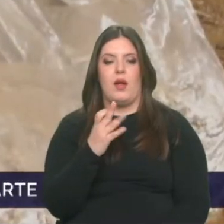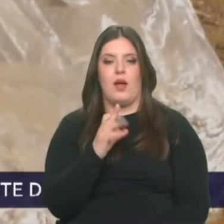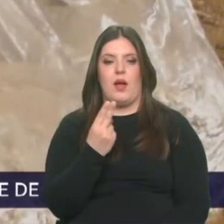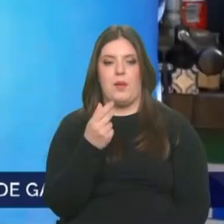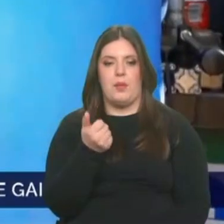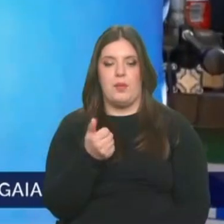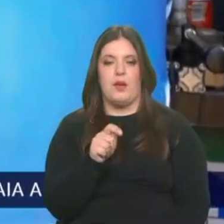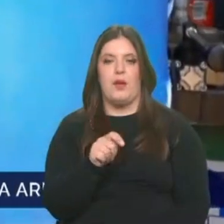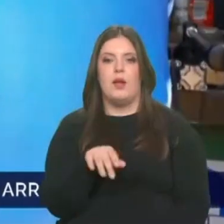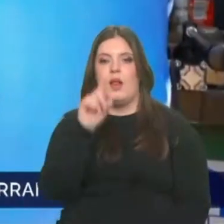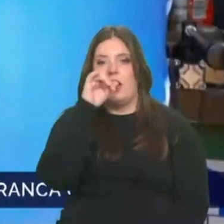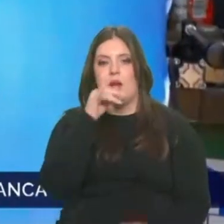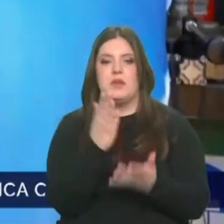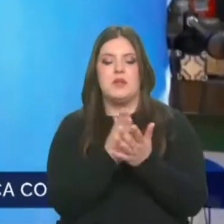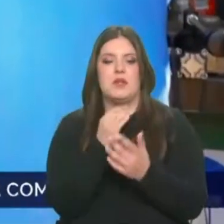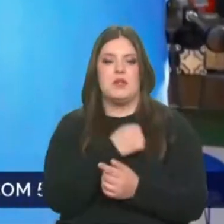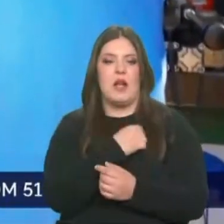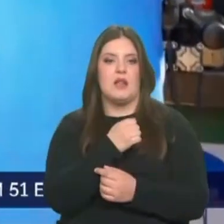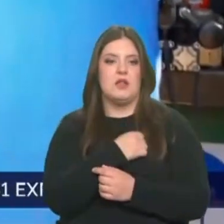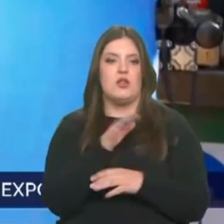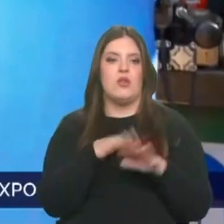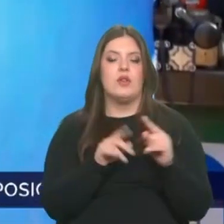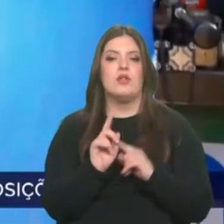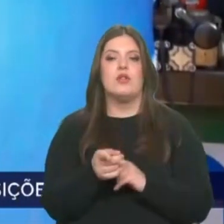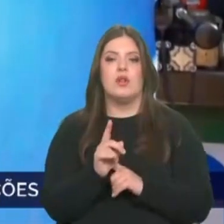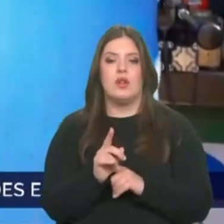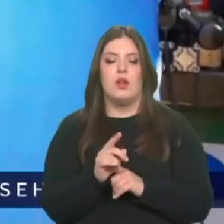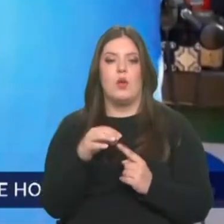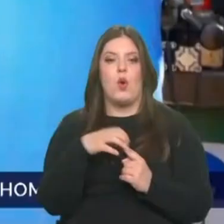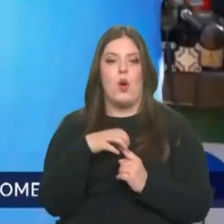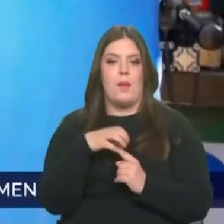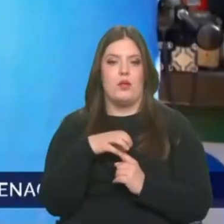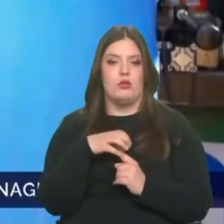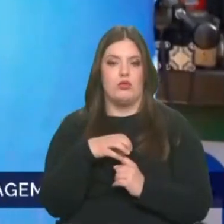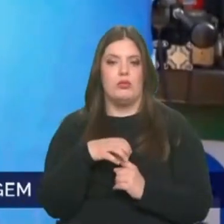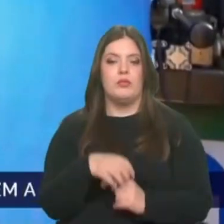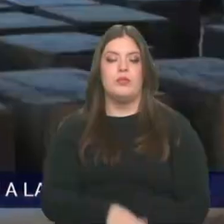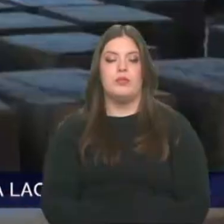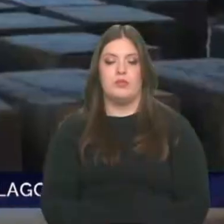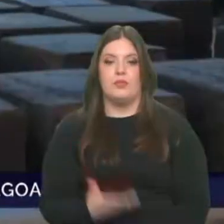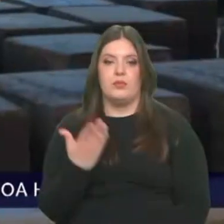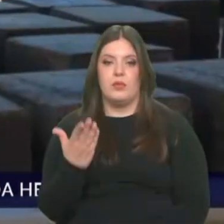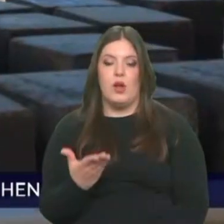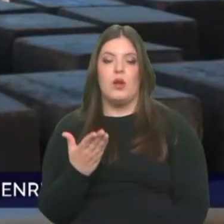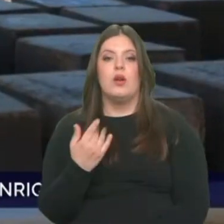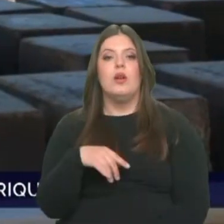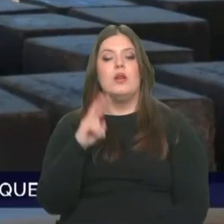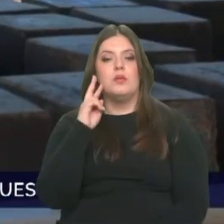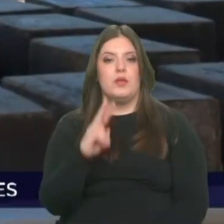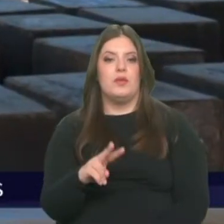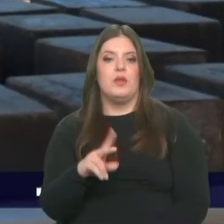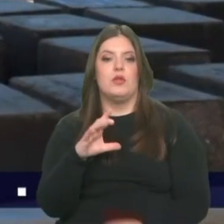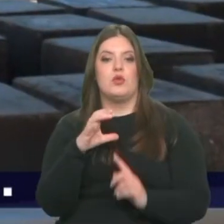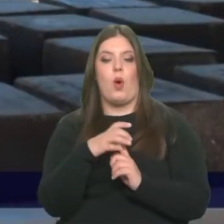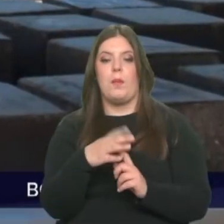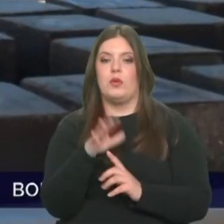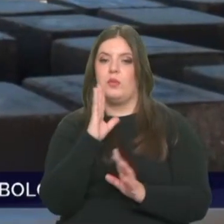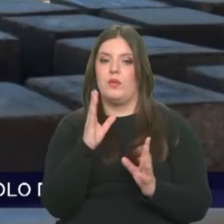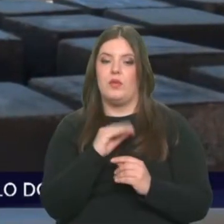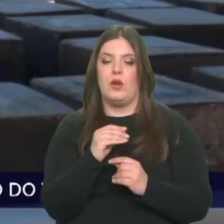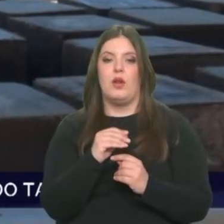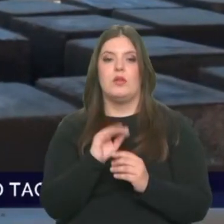Lembras-te das casas dos trunfos? O que é que eram feitas? Sim, são cogumelos. Cogumelos, não é? De cogumelos. Ora, nós estamos habituados aos cogumelos, são deliciosos, nomeadamente